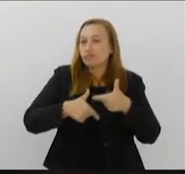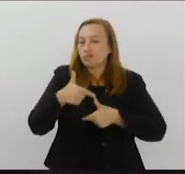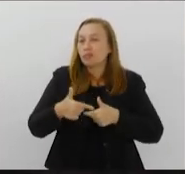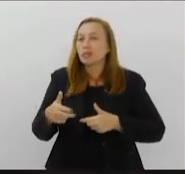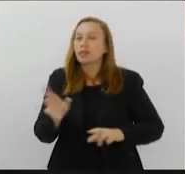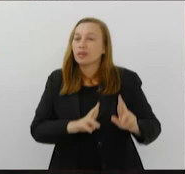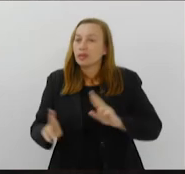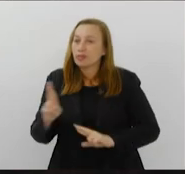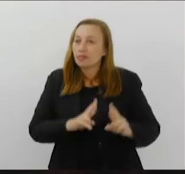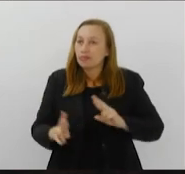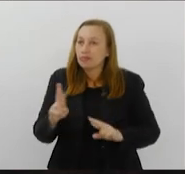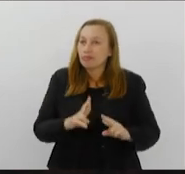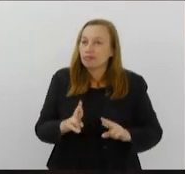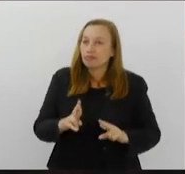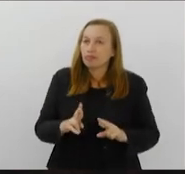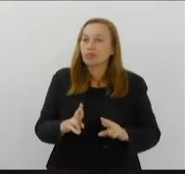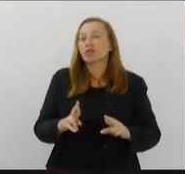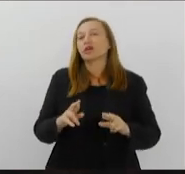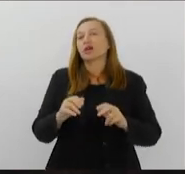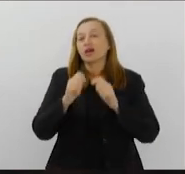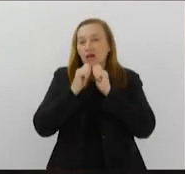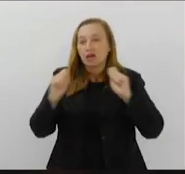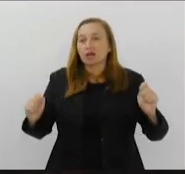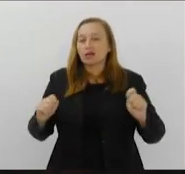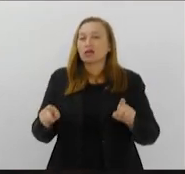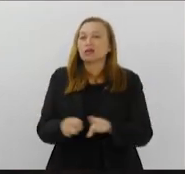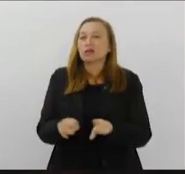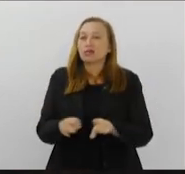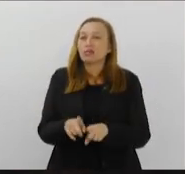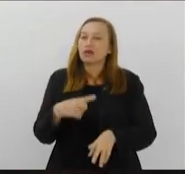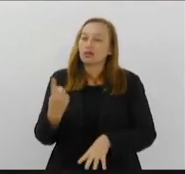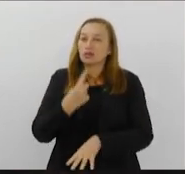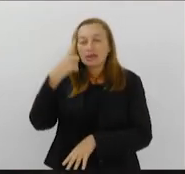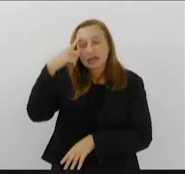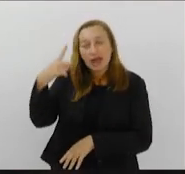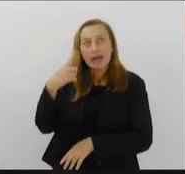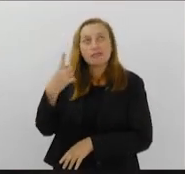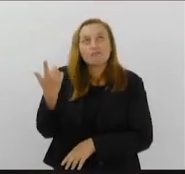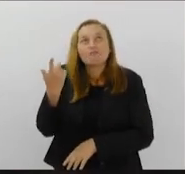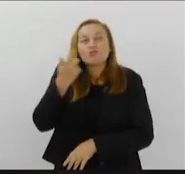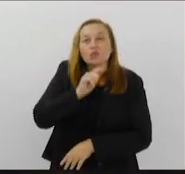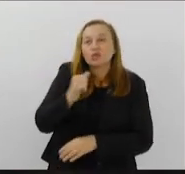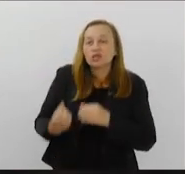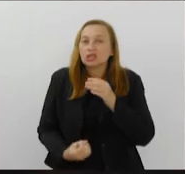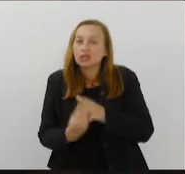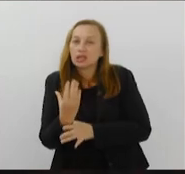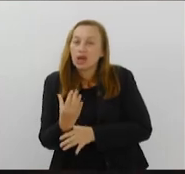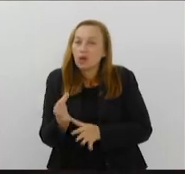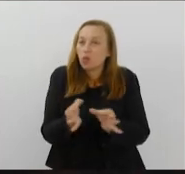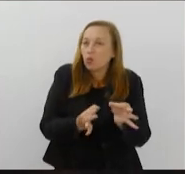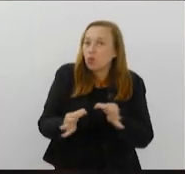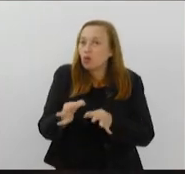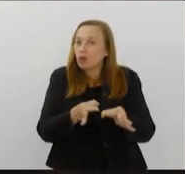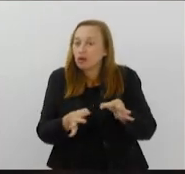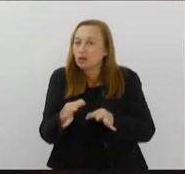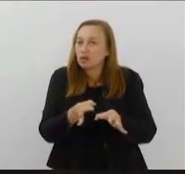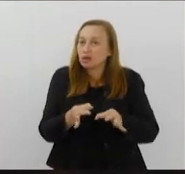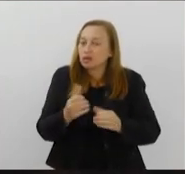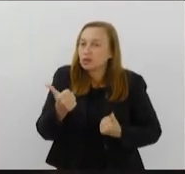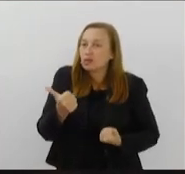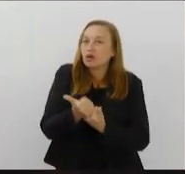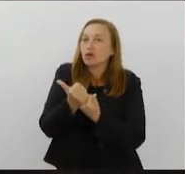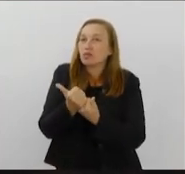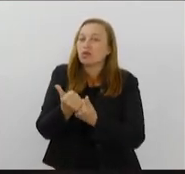relação a isso, e essa assessoria também, a ideia nossa, é que a gente consiga criar um programa que dê um